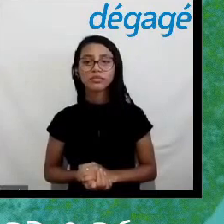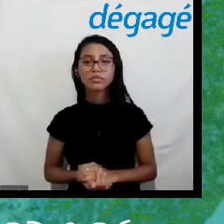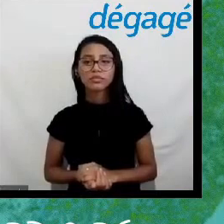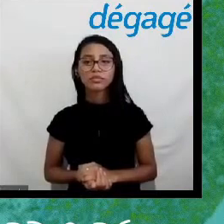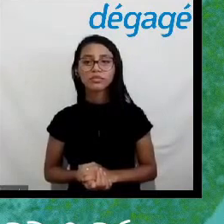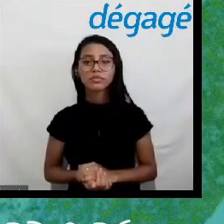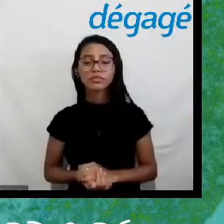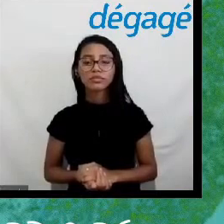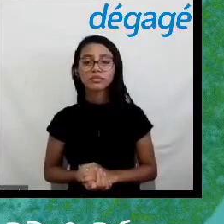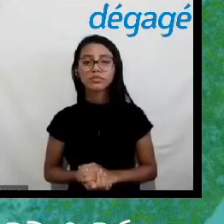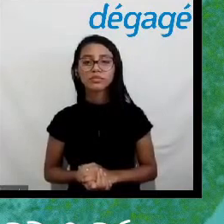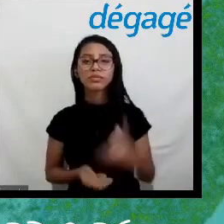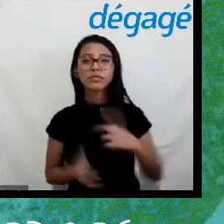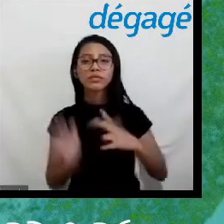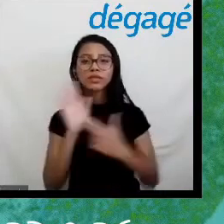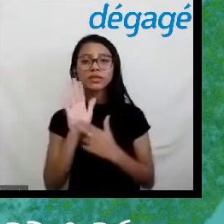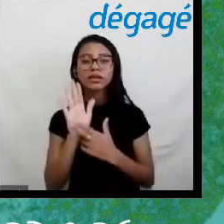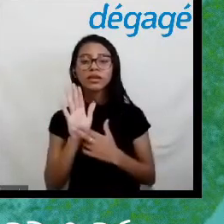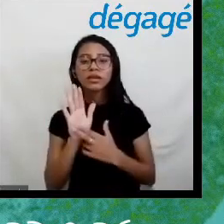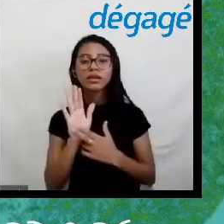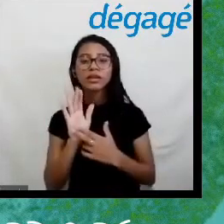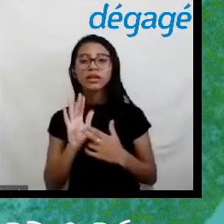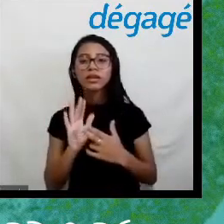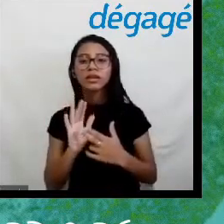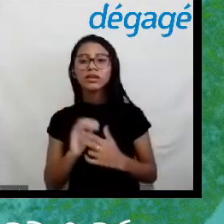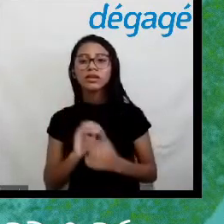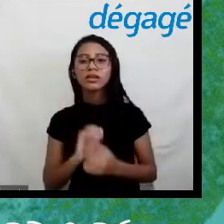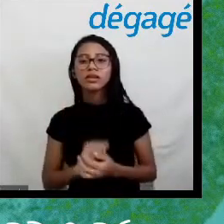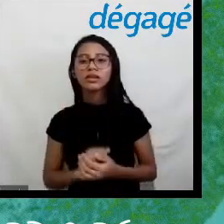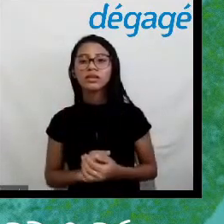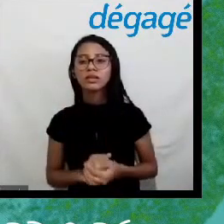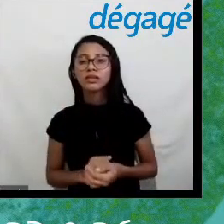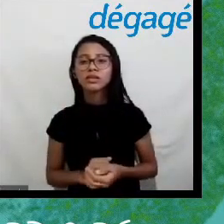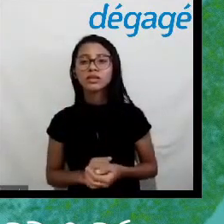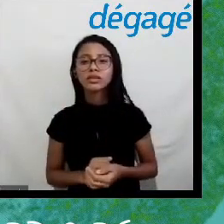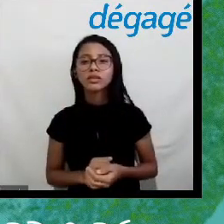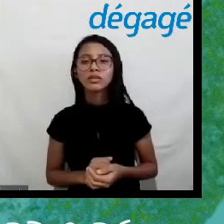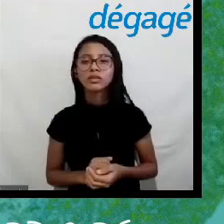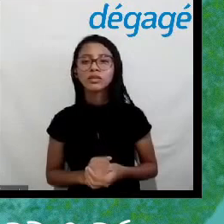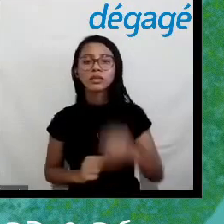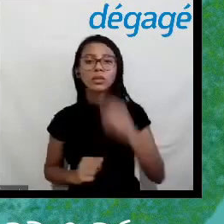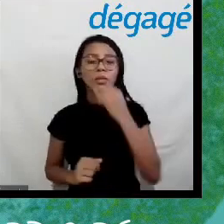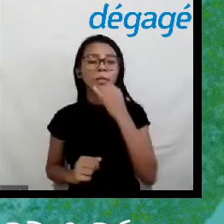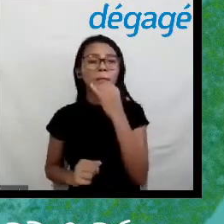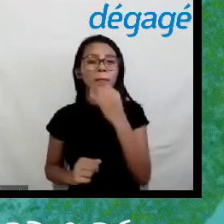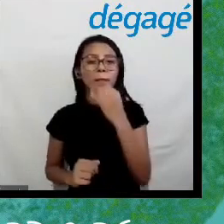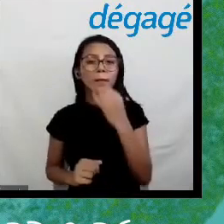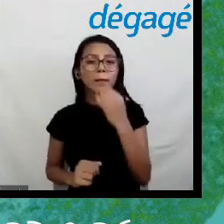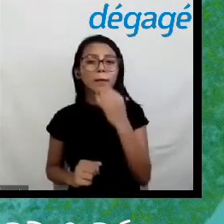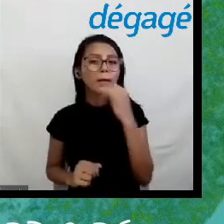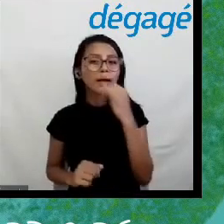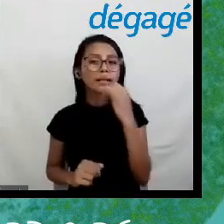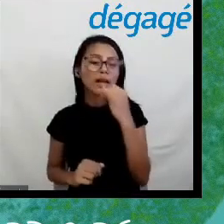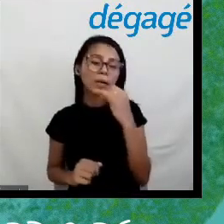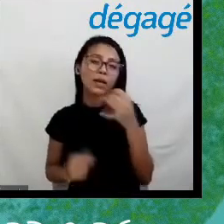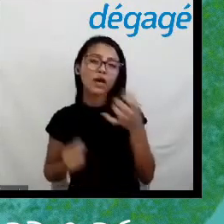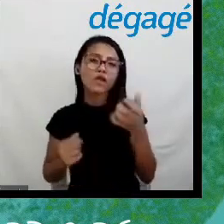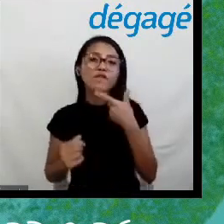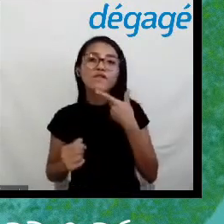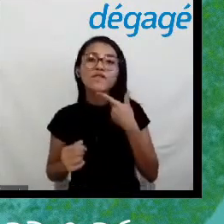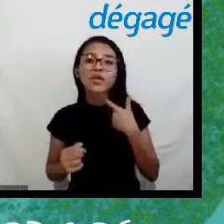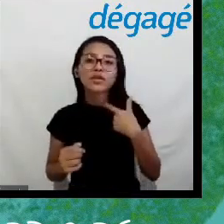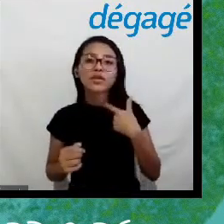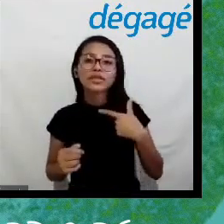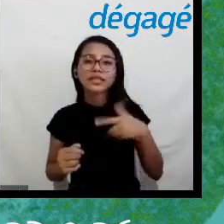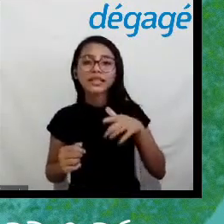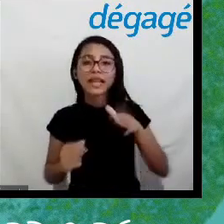se fosse, sabe, como se tivesse ali com vontade de tocar em você, só que aquilo é tudo pedagógico, né? E aí, tentando trazer até uma